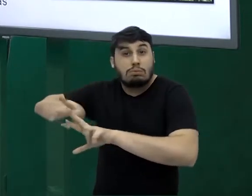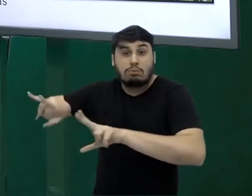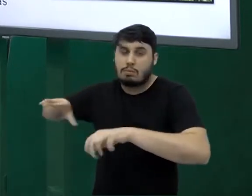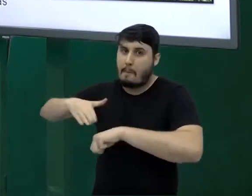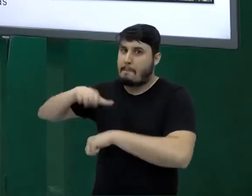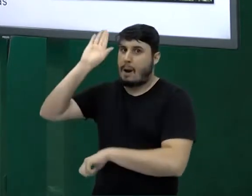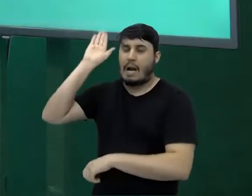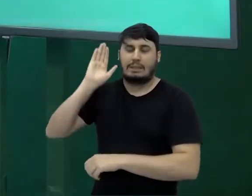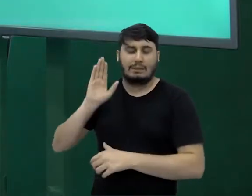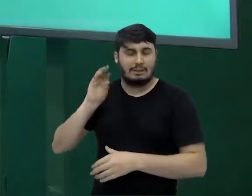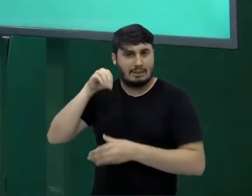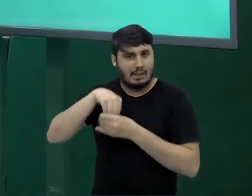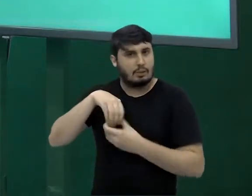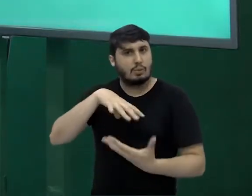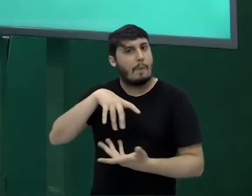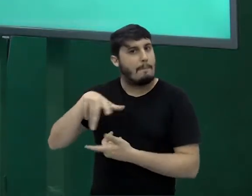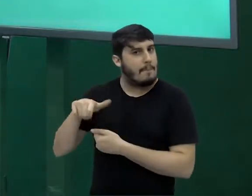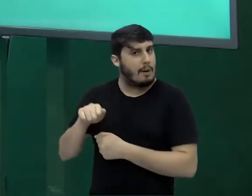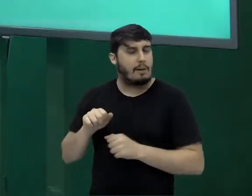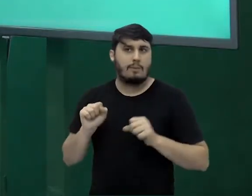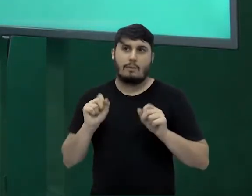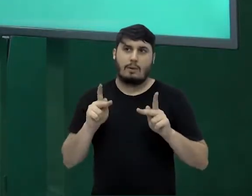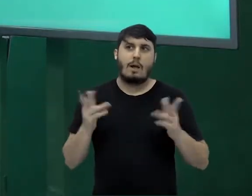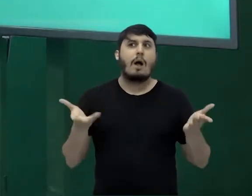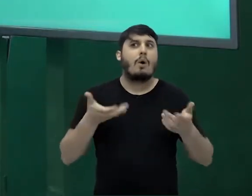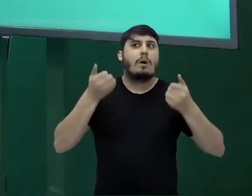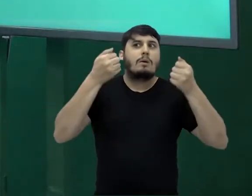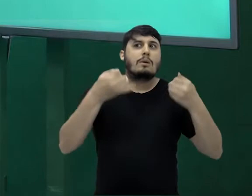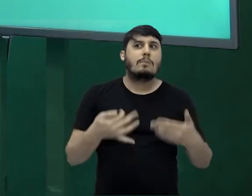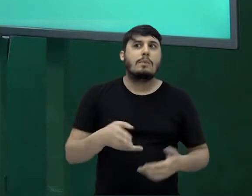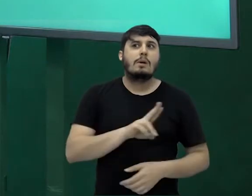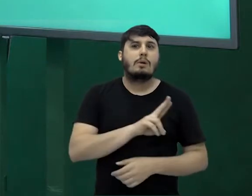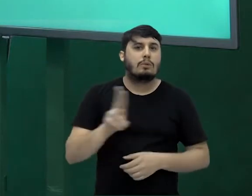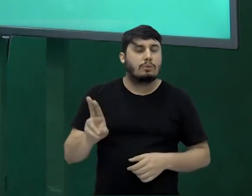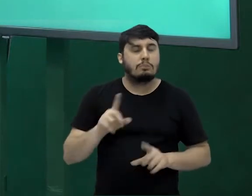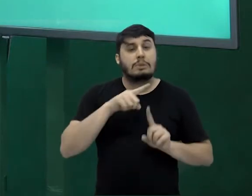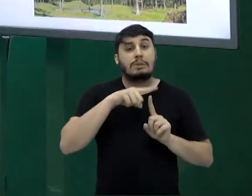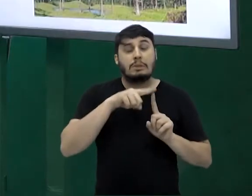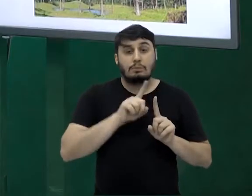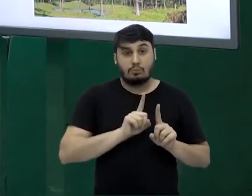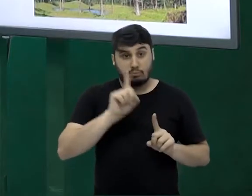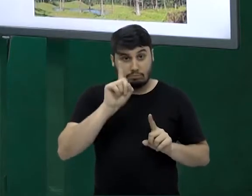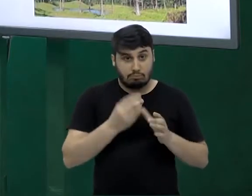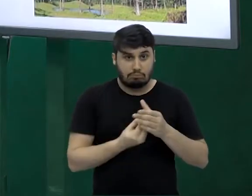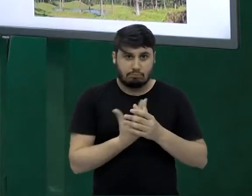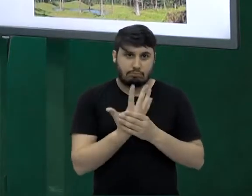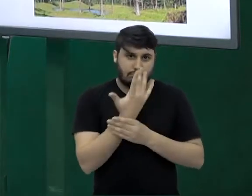ok? Vamos embora então, vamos falar de gimnosperma? Vamos falar de gimnosperma.